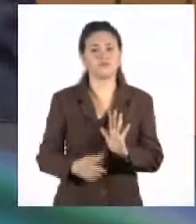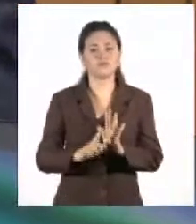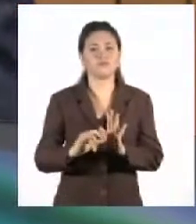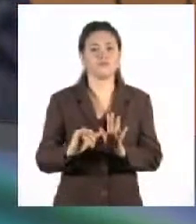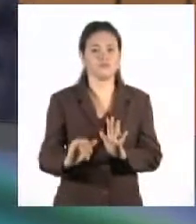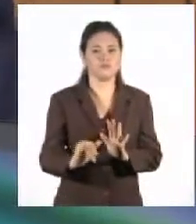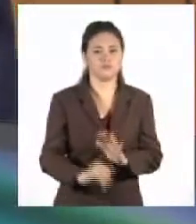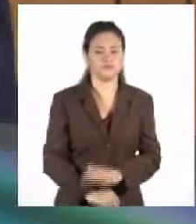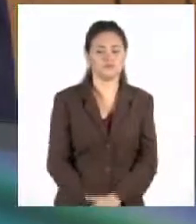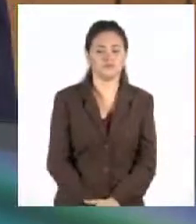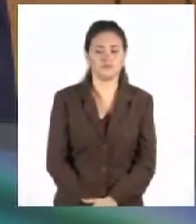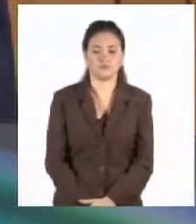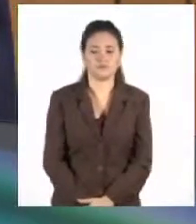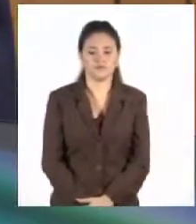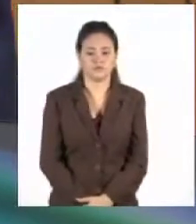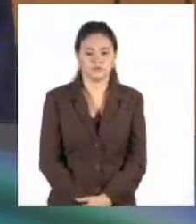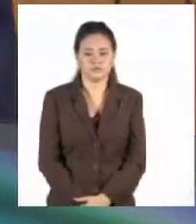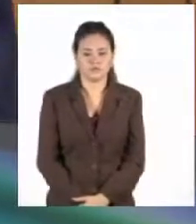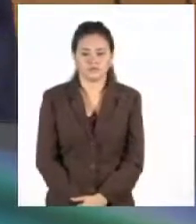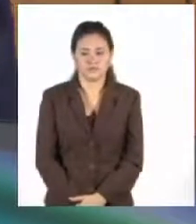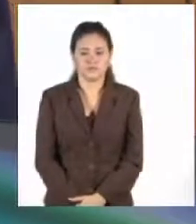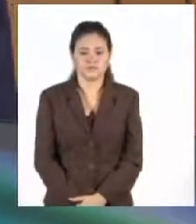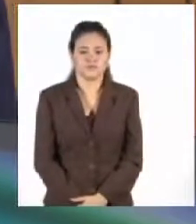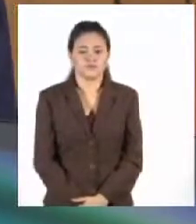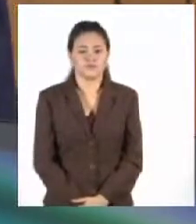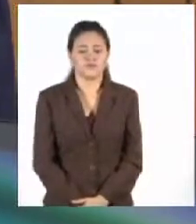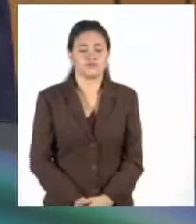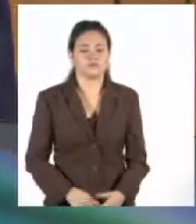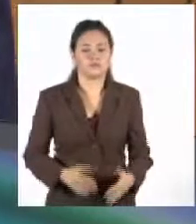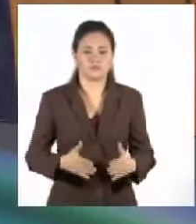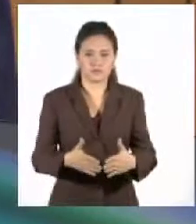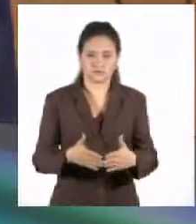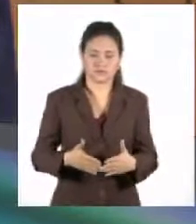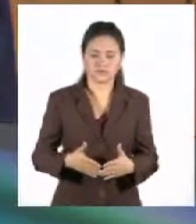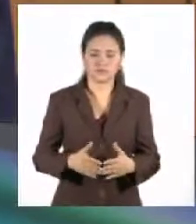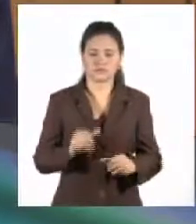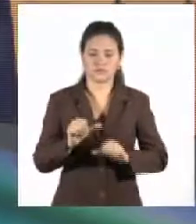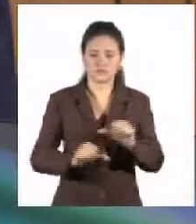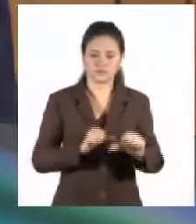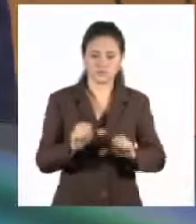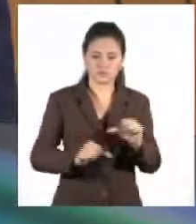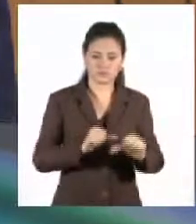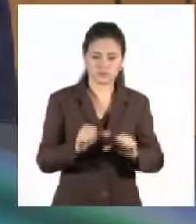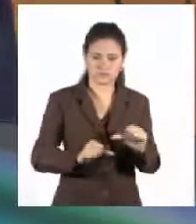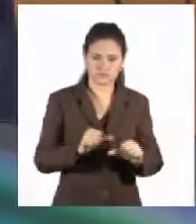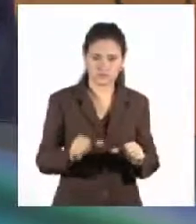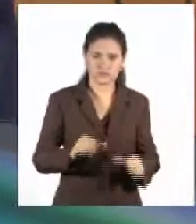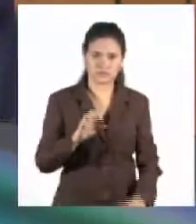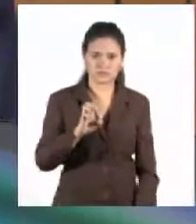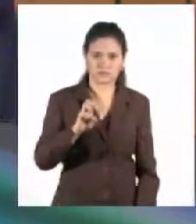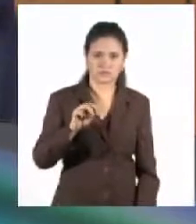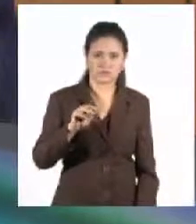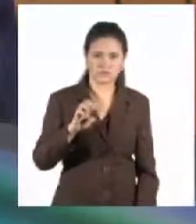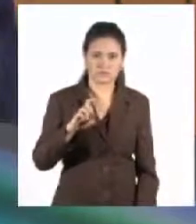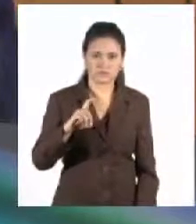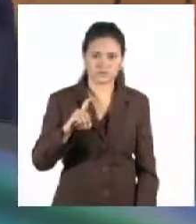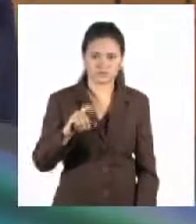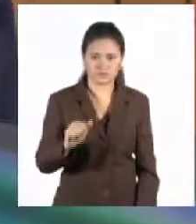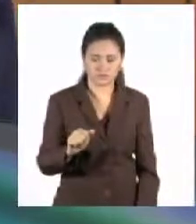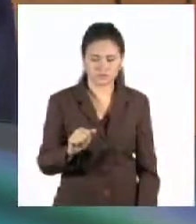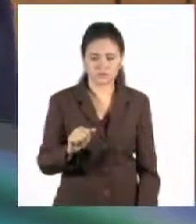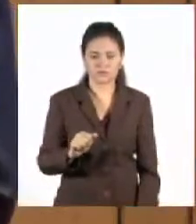sugerimos, inclusive, uma alteração na própria ementa. Por exemplo, nós alterando, tirando a